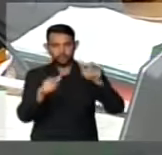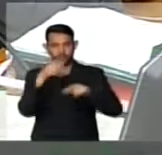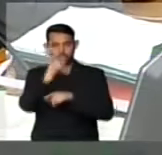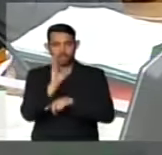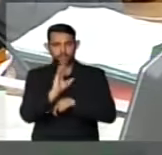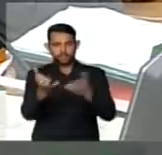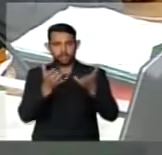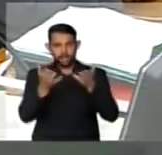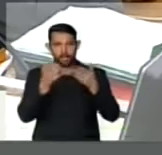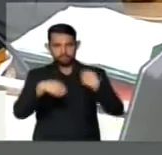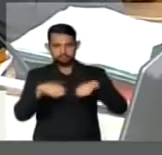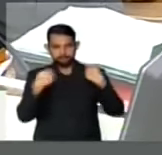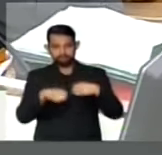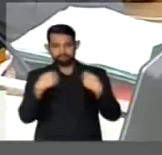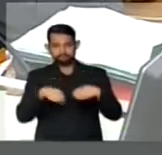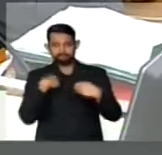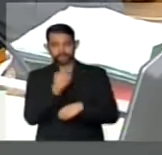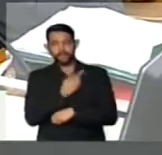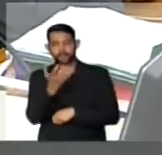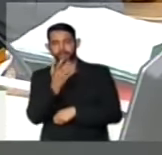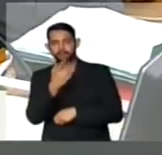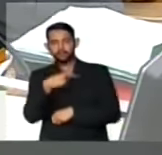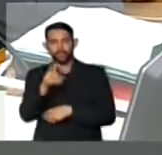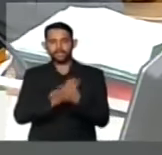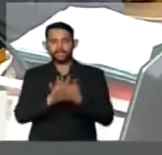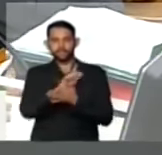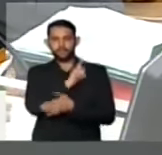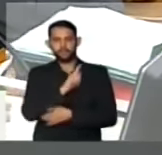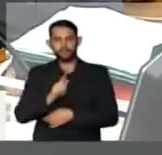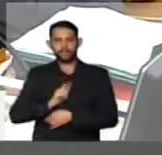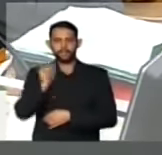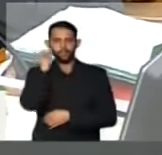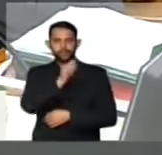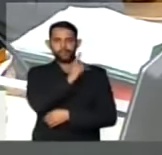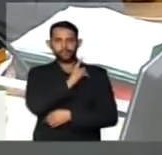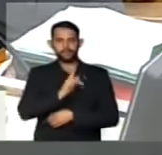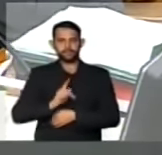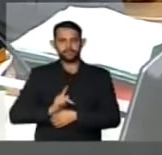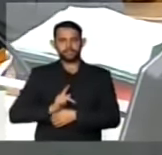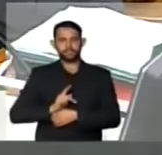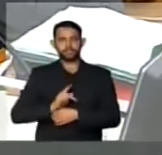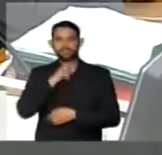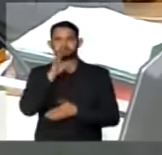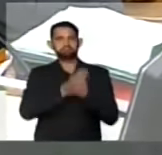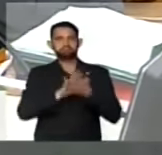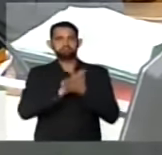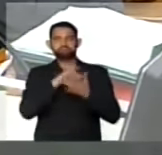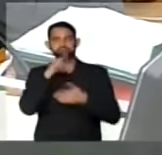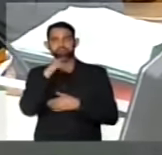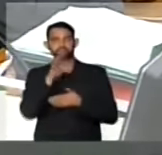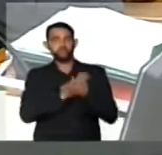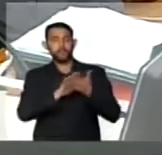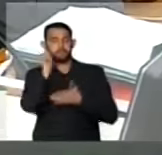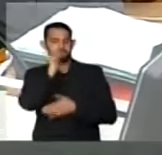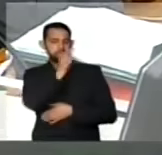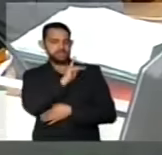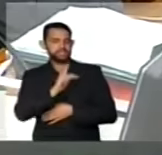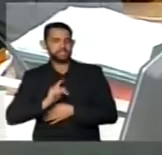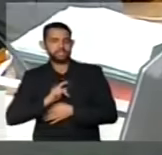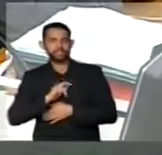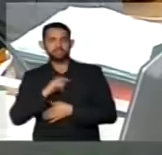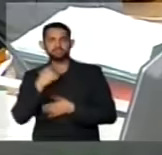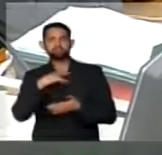que queremos e merecemos não é esse governado por uma presidente desenganada. Uma presidente